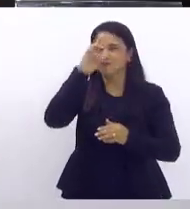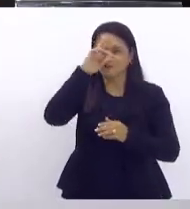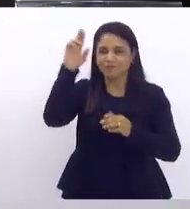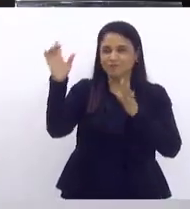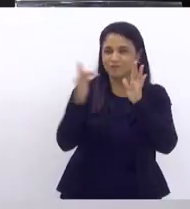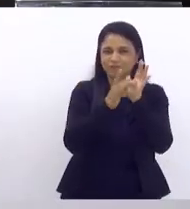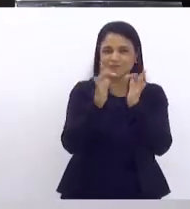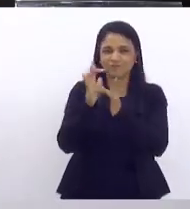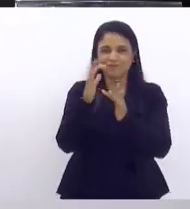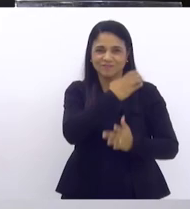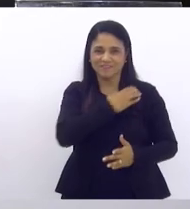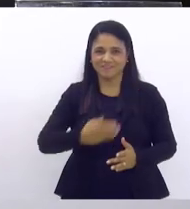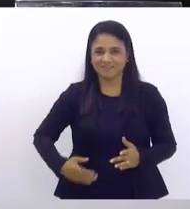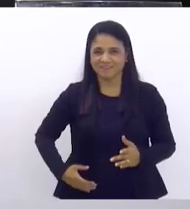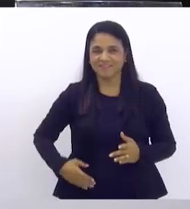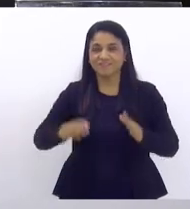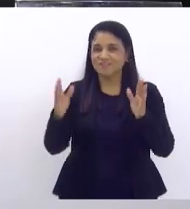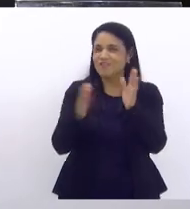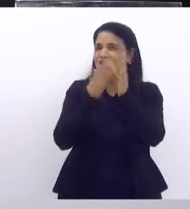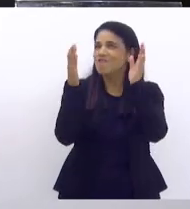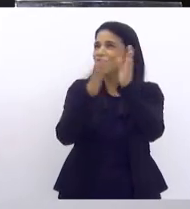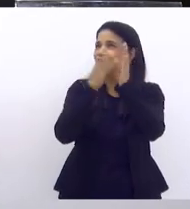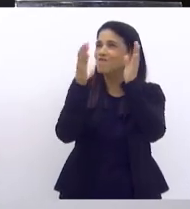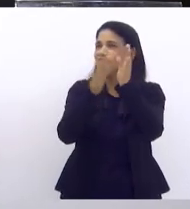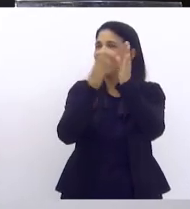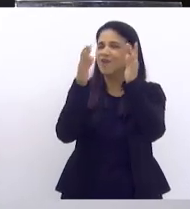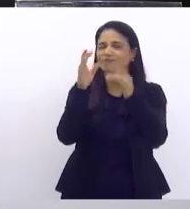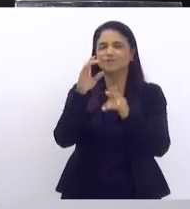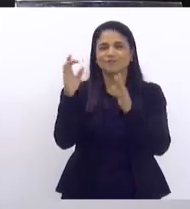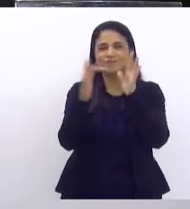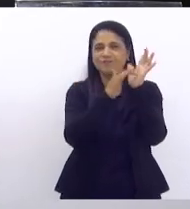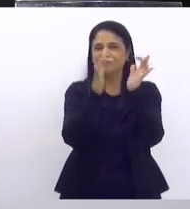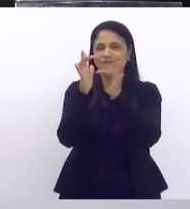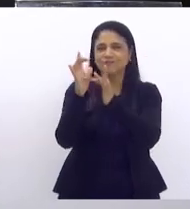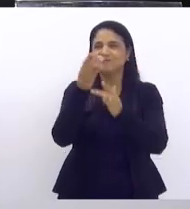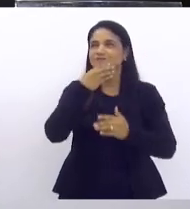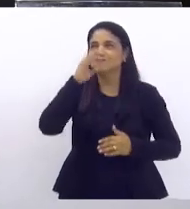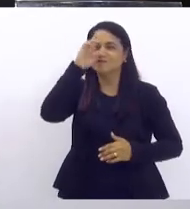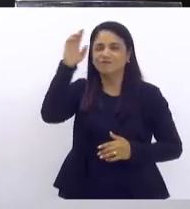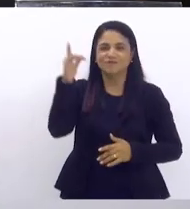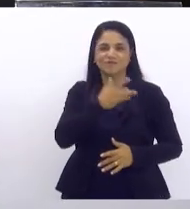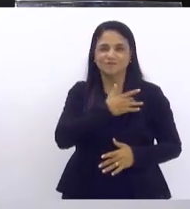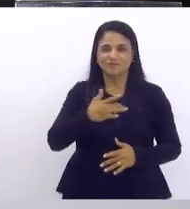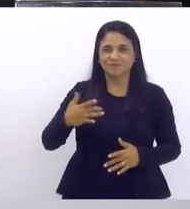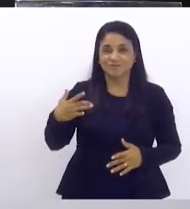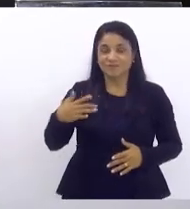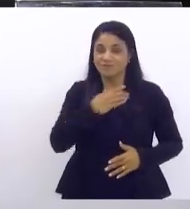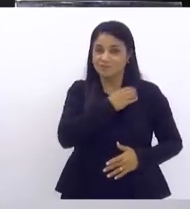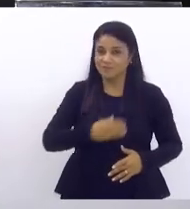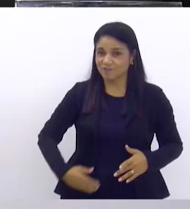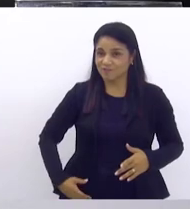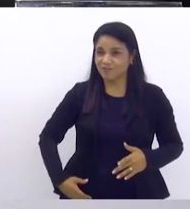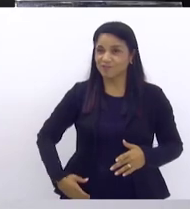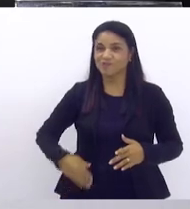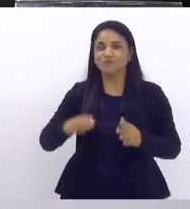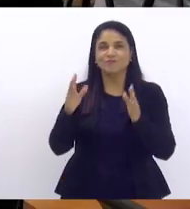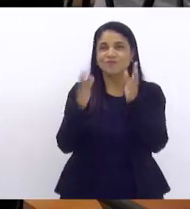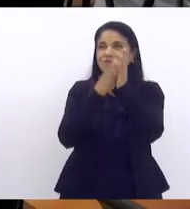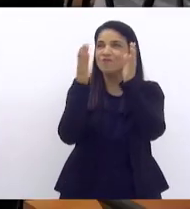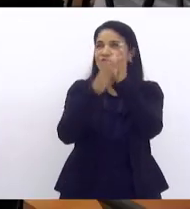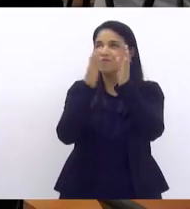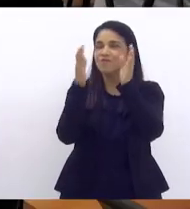Cristo! Louvado seja nosso Senhor Jesus Cristo. Louvado seja nosso Senhor Jesus